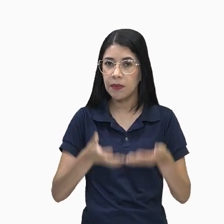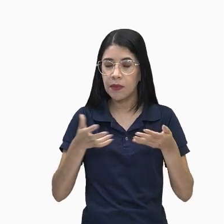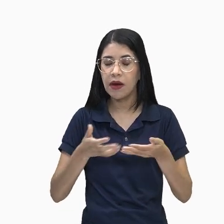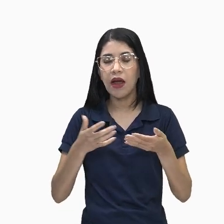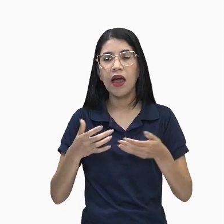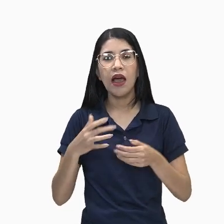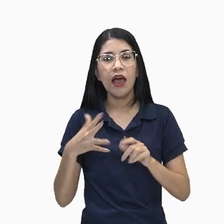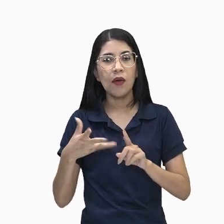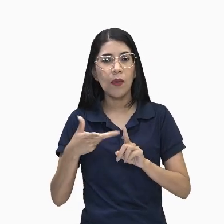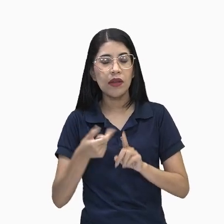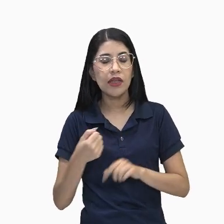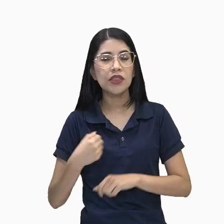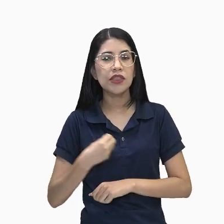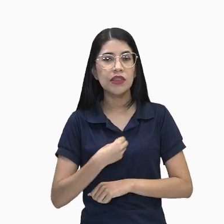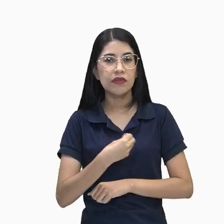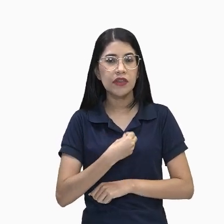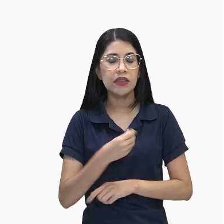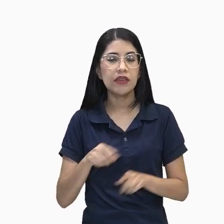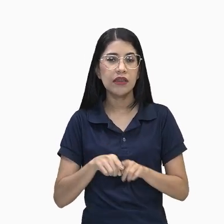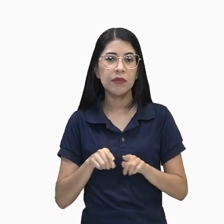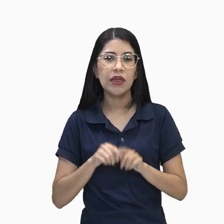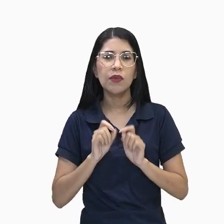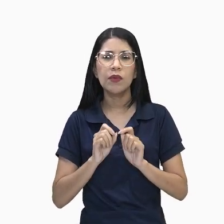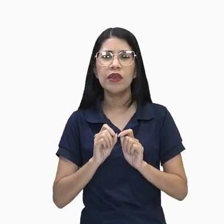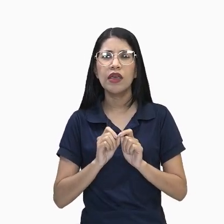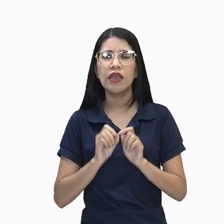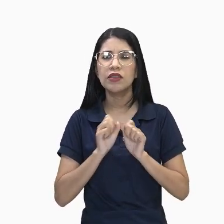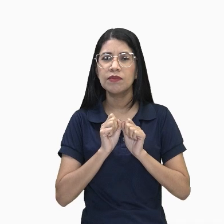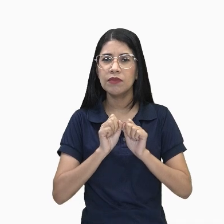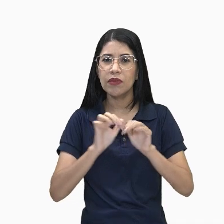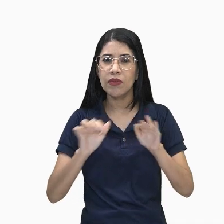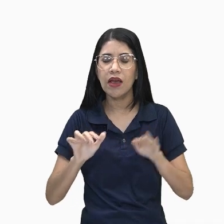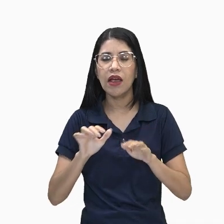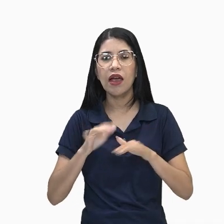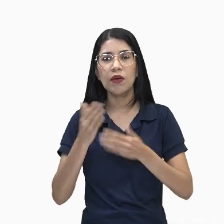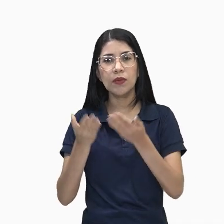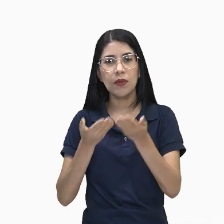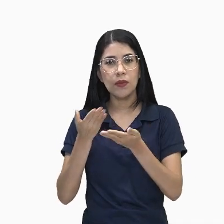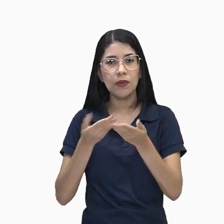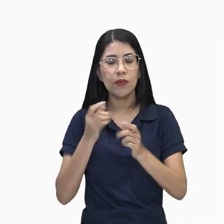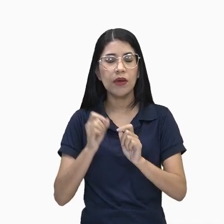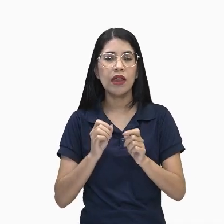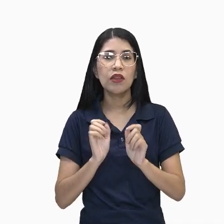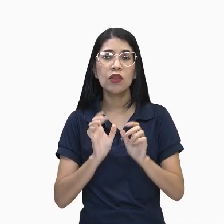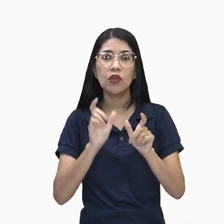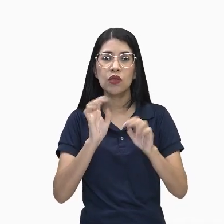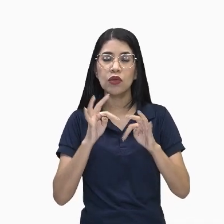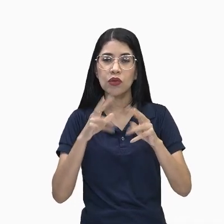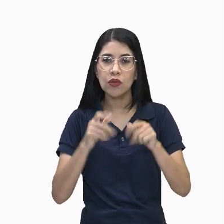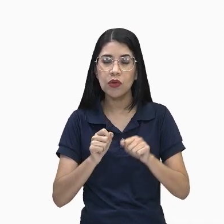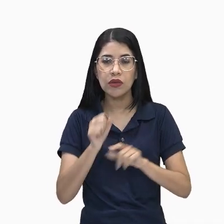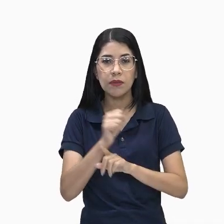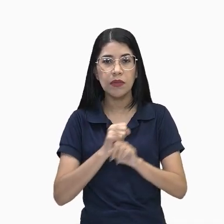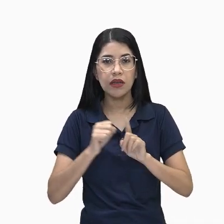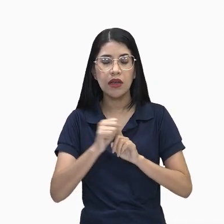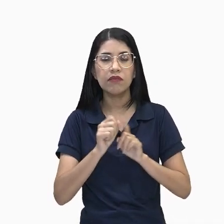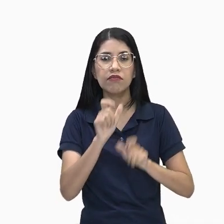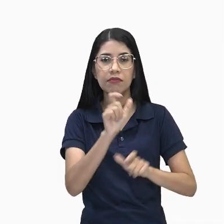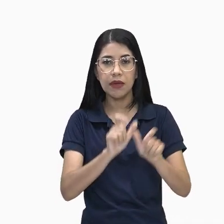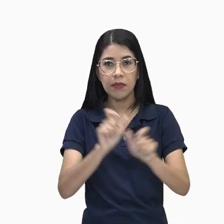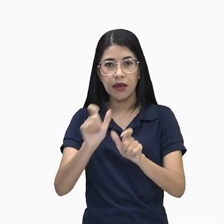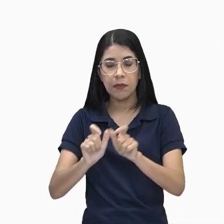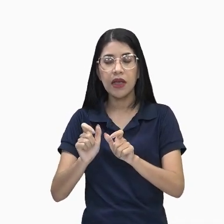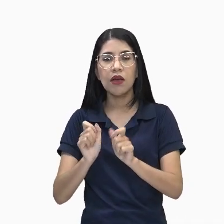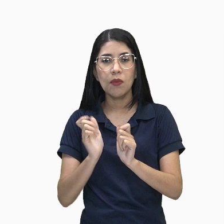vida, universalizar esse serviço. O que é universalizar os serviços? É fazer com que esse serviço chegue a toda a sociedade, né? Do